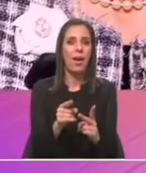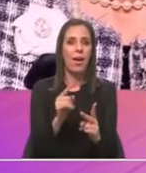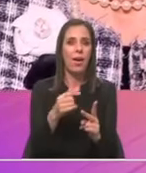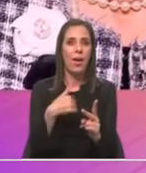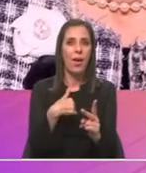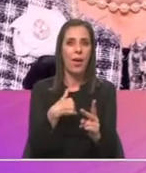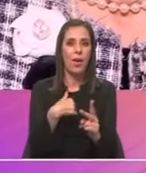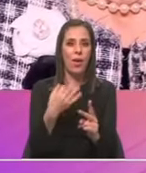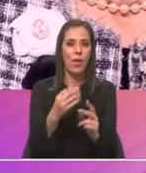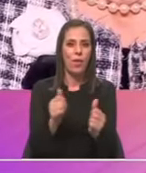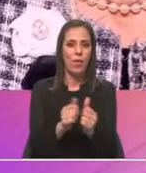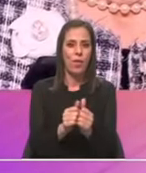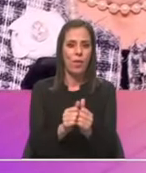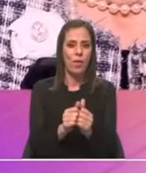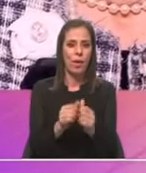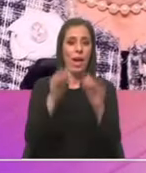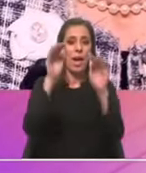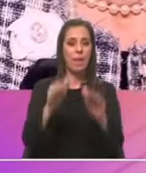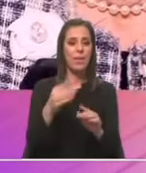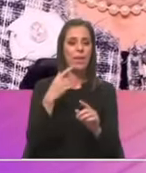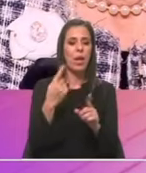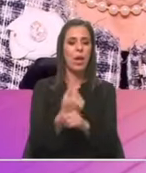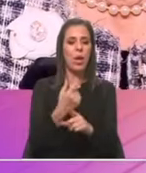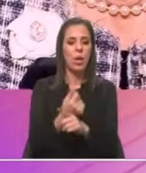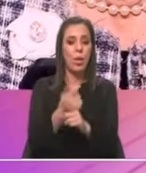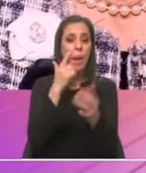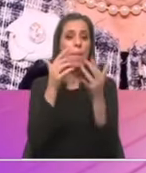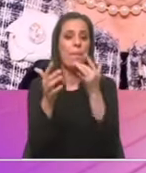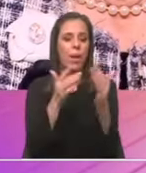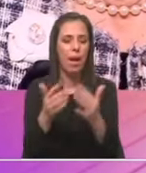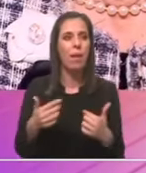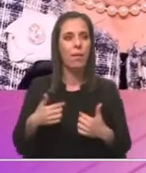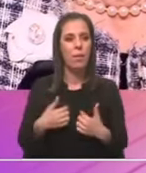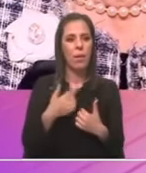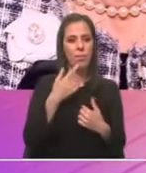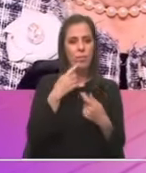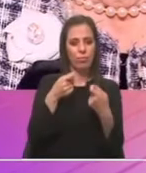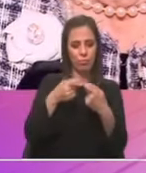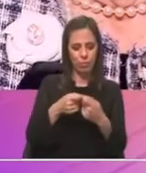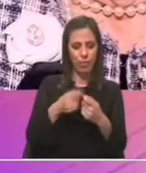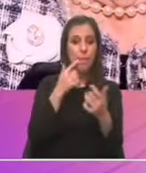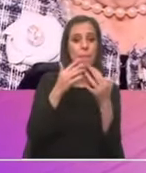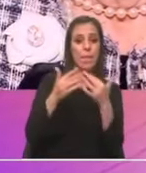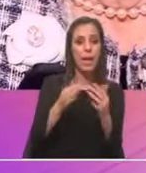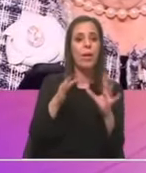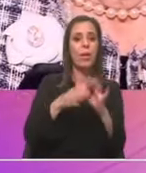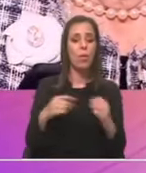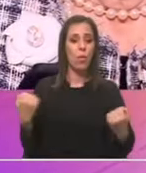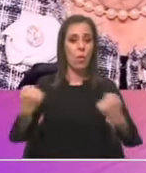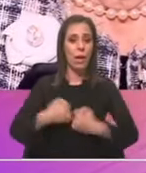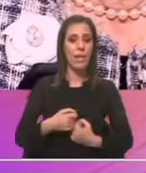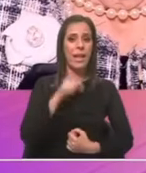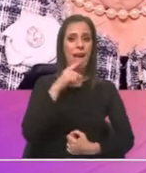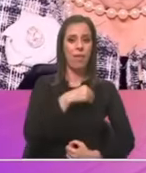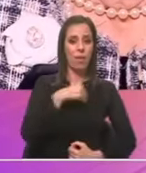quando nós fomos aos armazéns do chiado comprar brantes e nós personalizamos com os brilhantes o casaco da